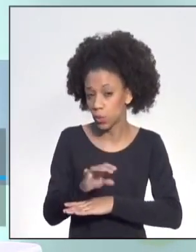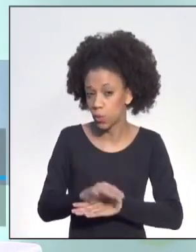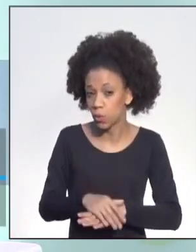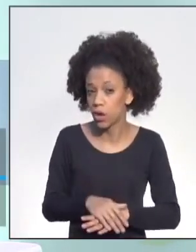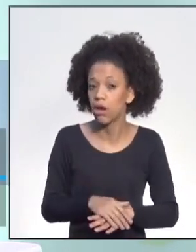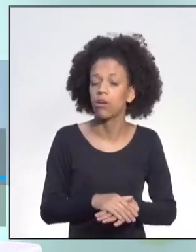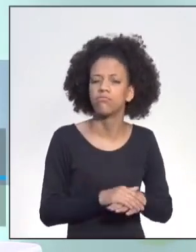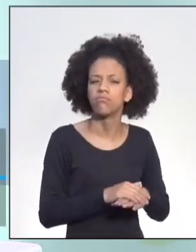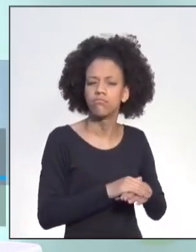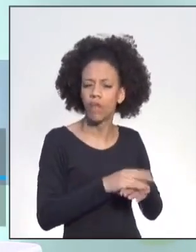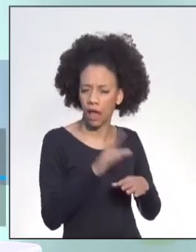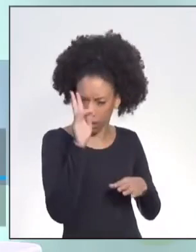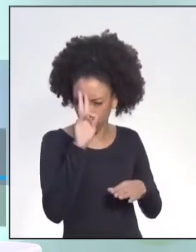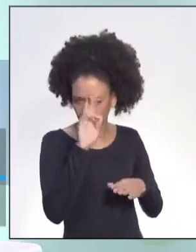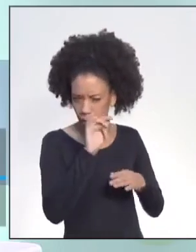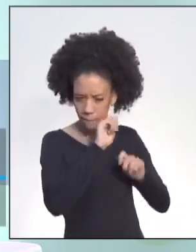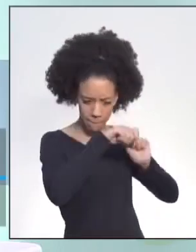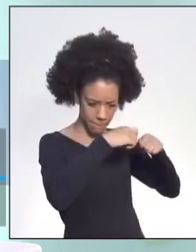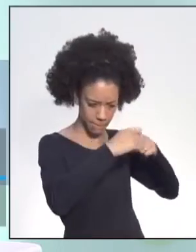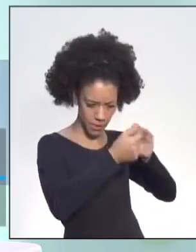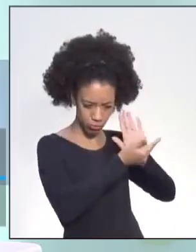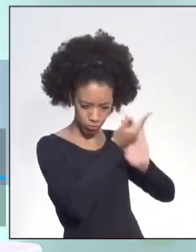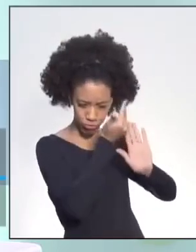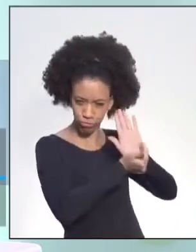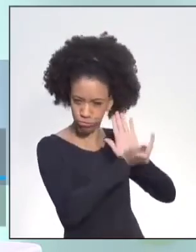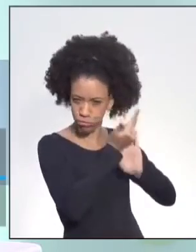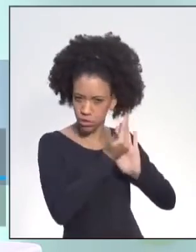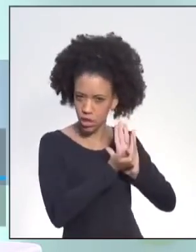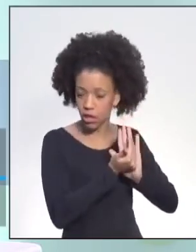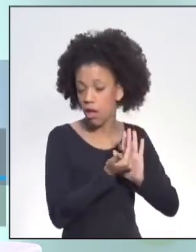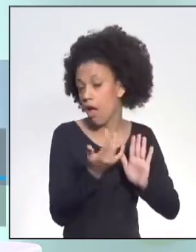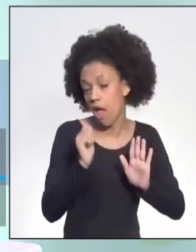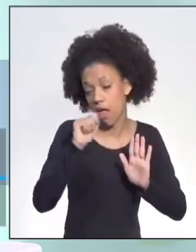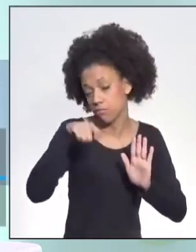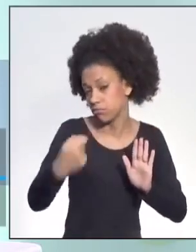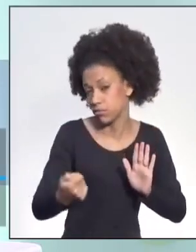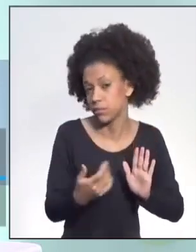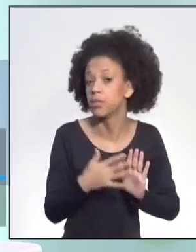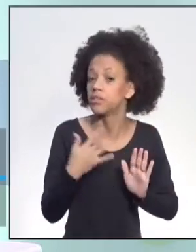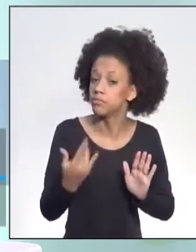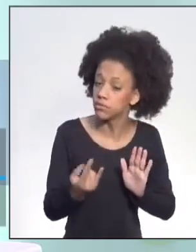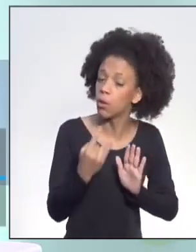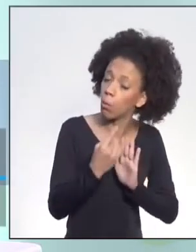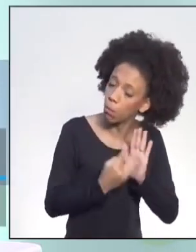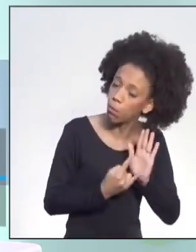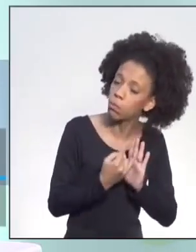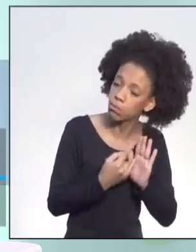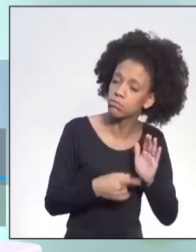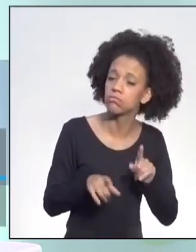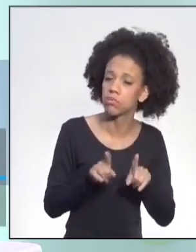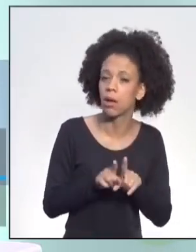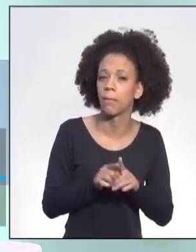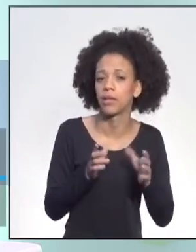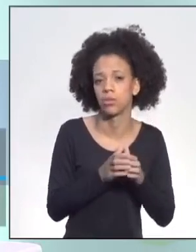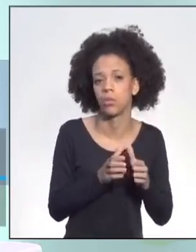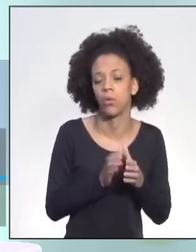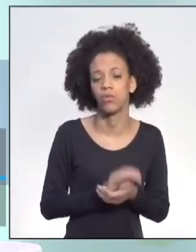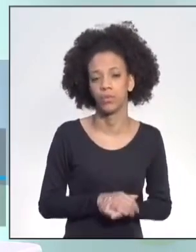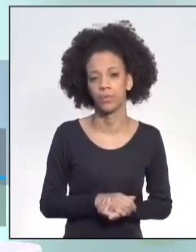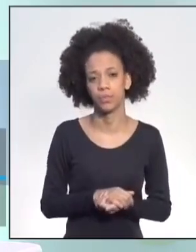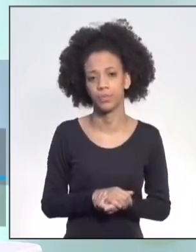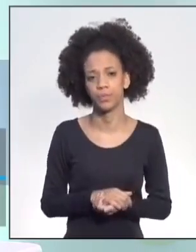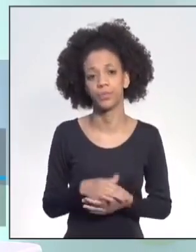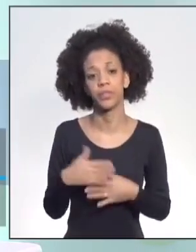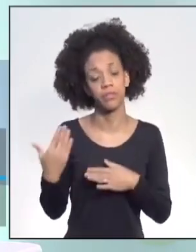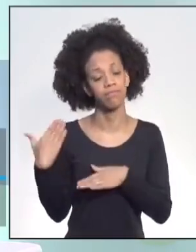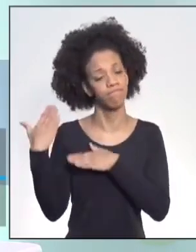paredes. Vocês lembram das pinturas rupestres? Eram símbolos. Então, é um registro também da história daquele povo. E assim